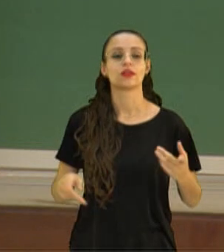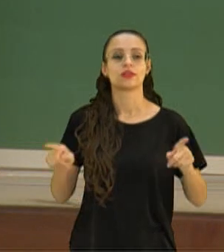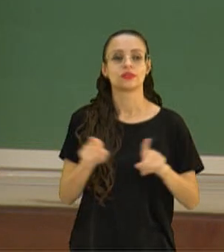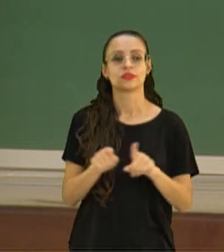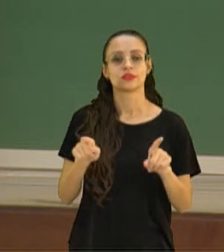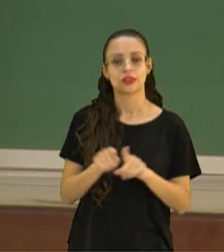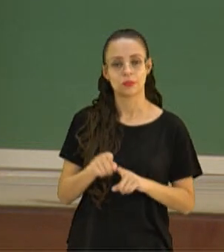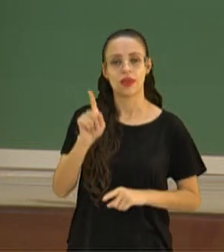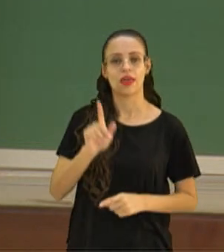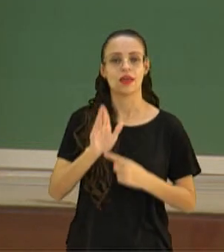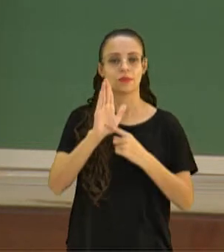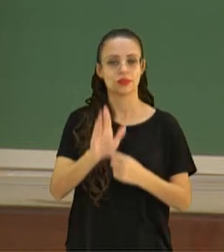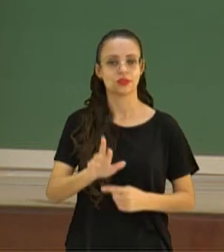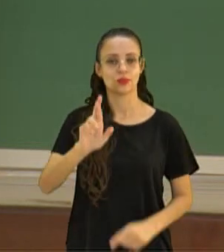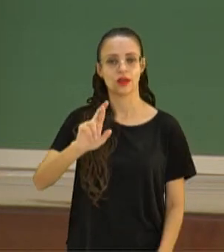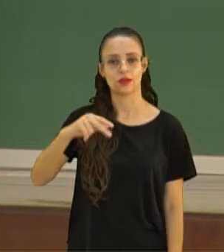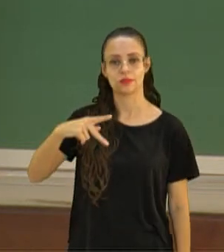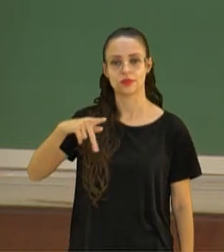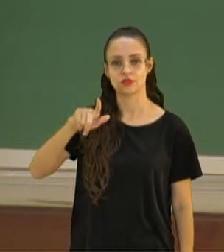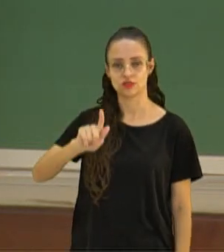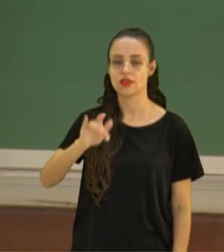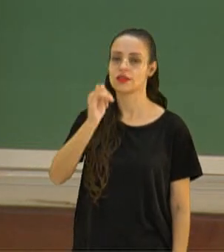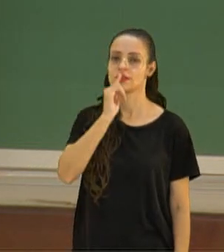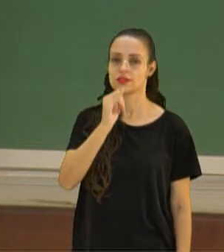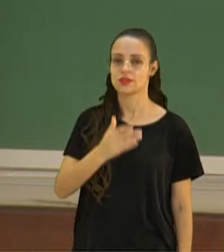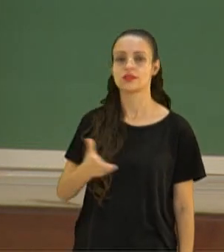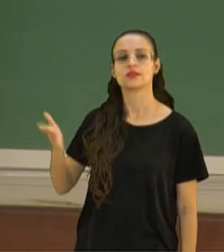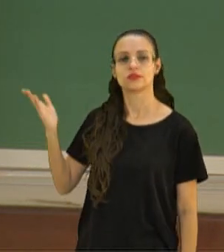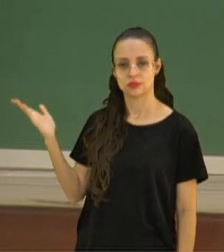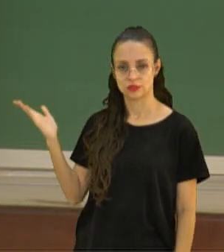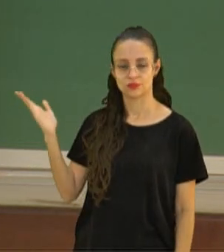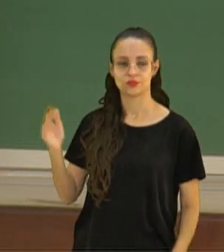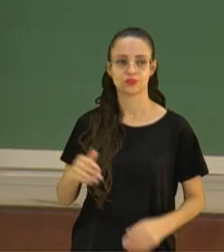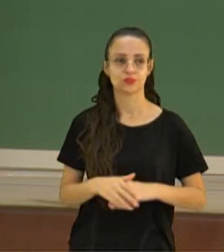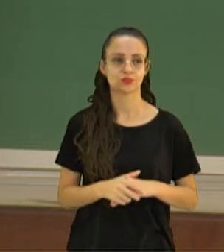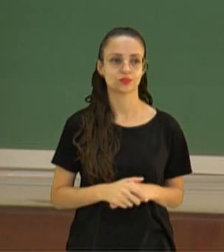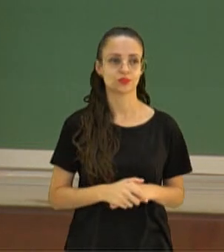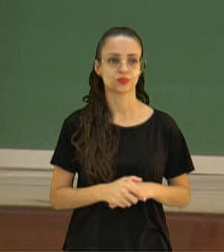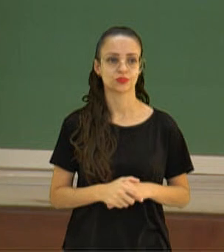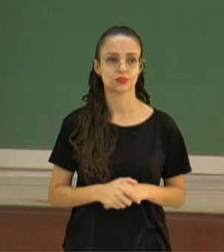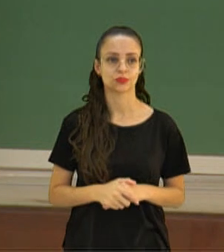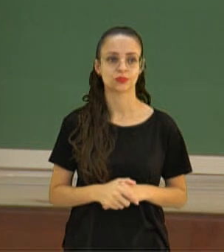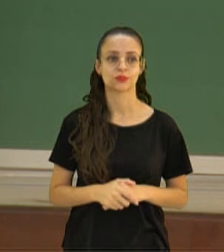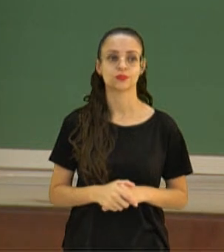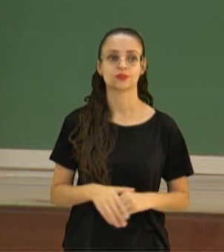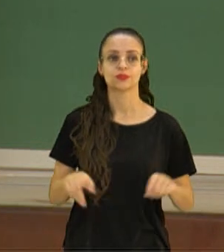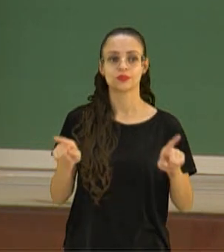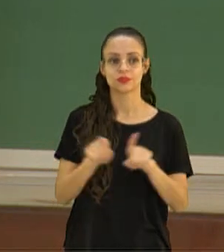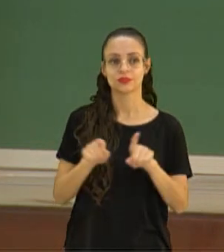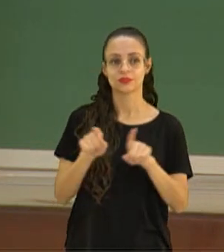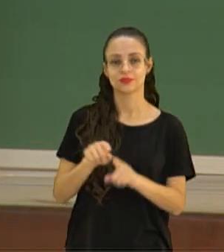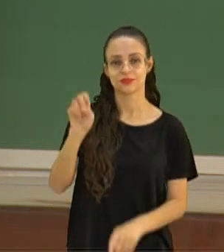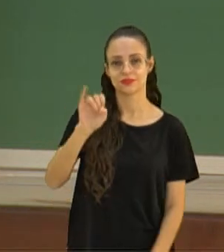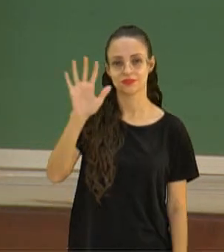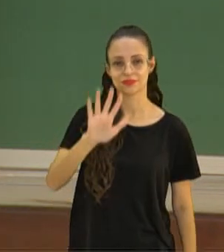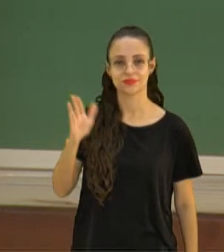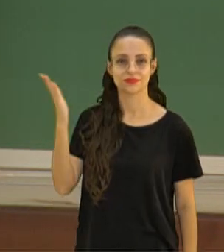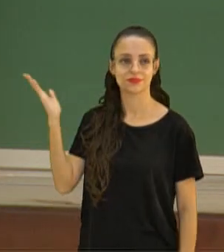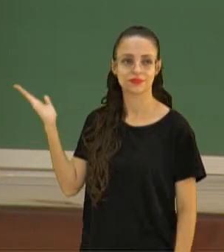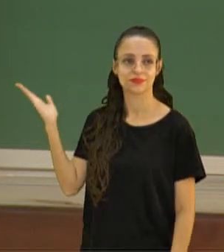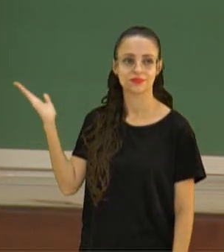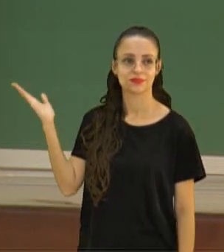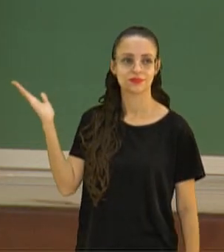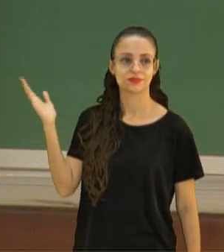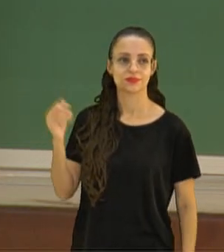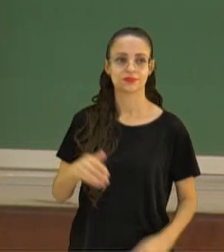é manifestações que existem. Então, aqui é um exemplo de RPG. Aqui também nessa imagem, como nós vimos nas aulas, então aqui já